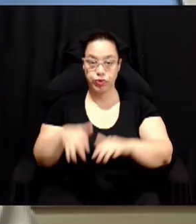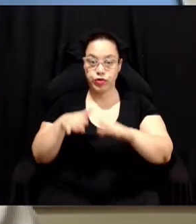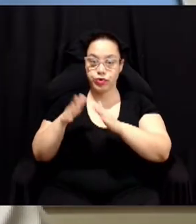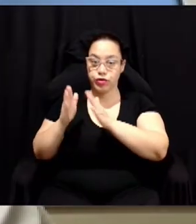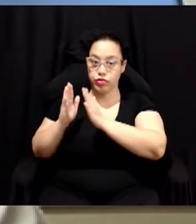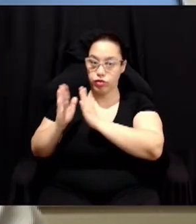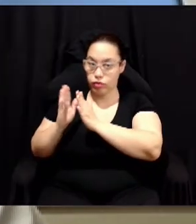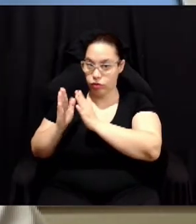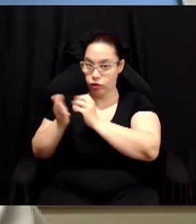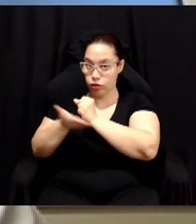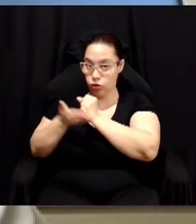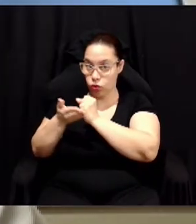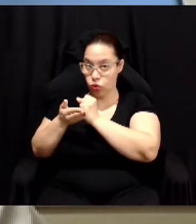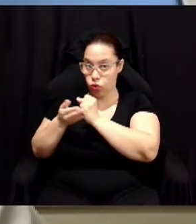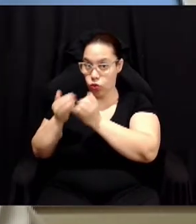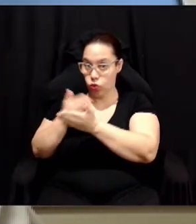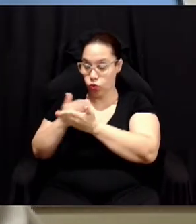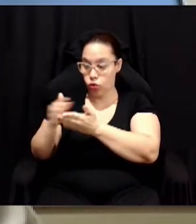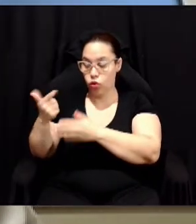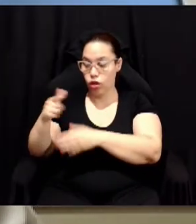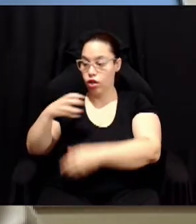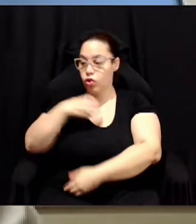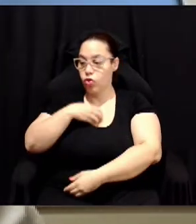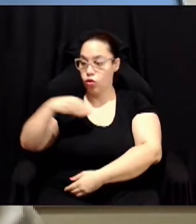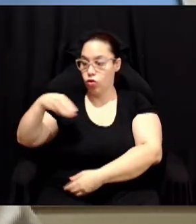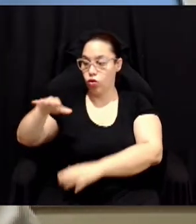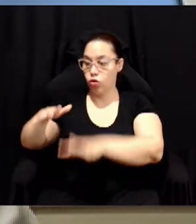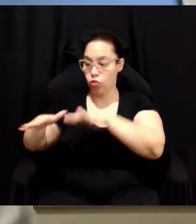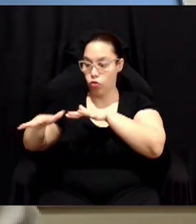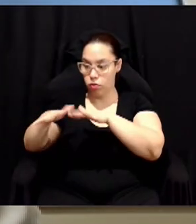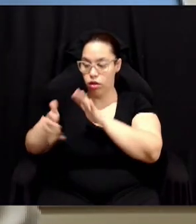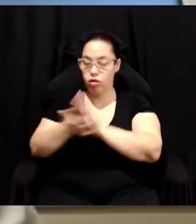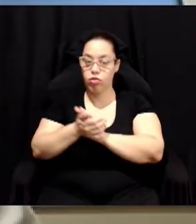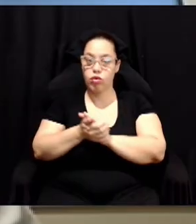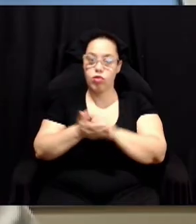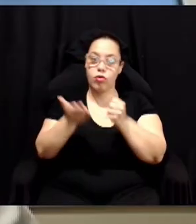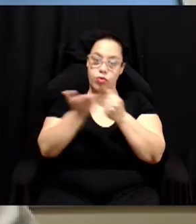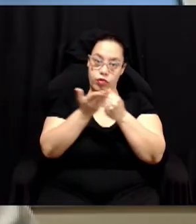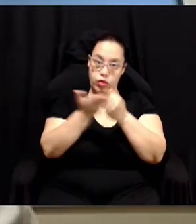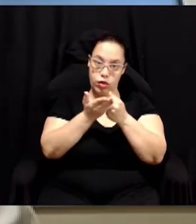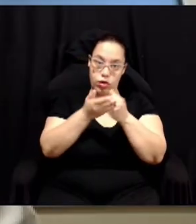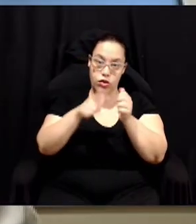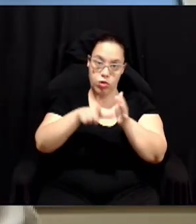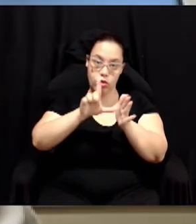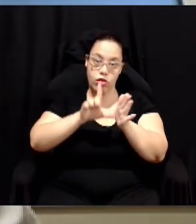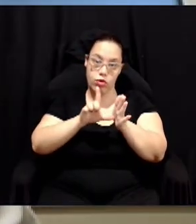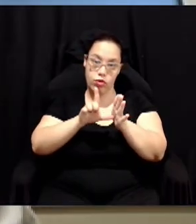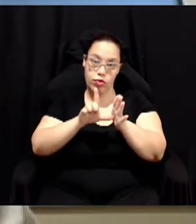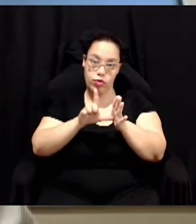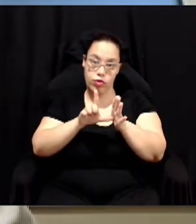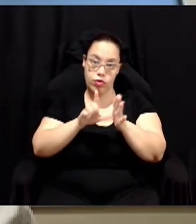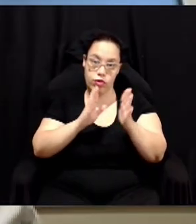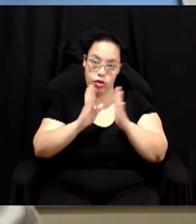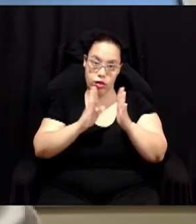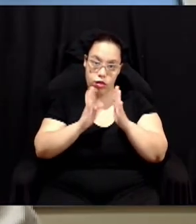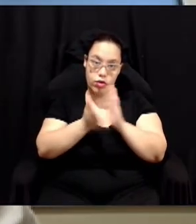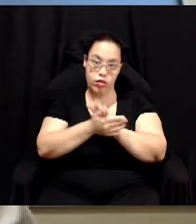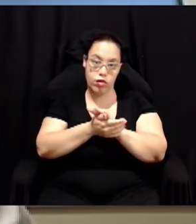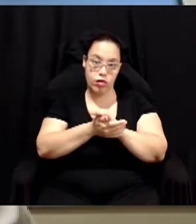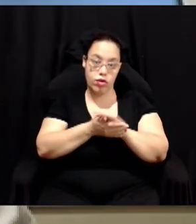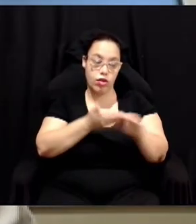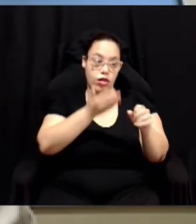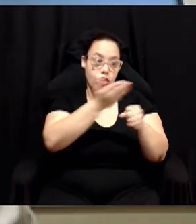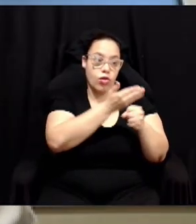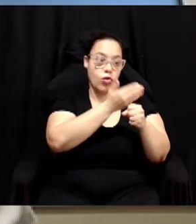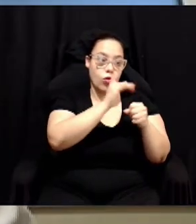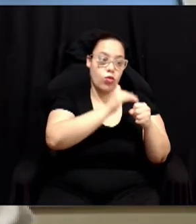a doença, mas sem sintomas do movimento, uma fase precoce, uma fase intermediária, uma fase tardia. Isso costuma